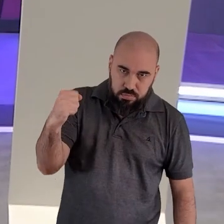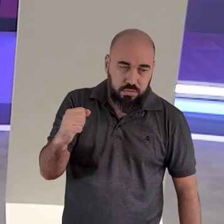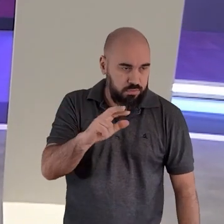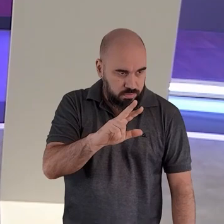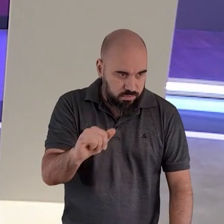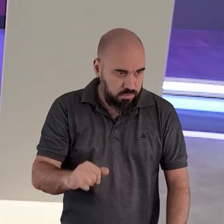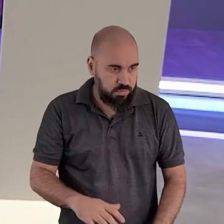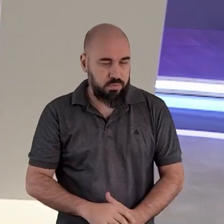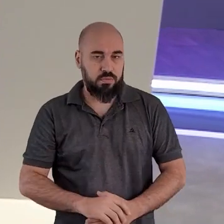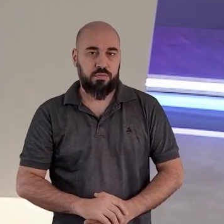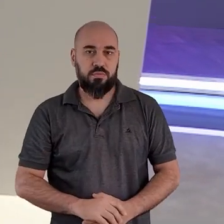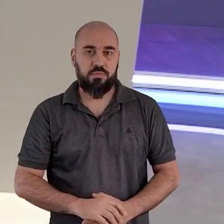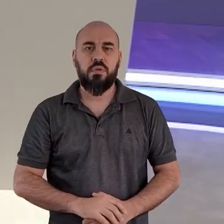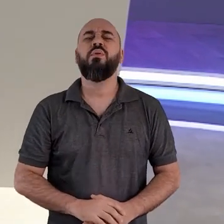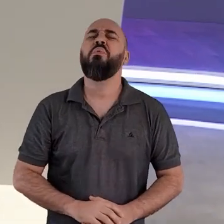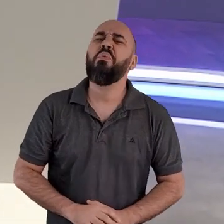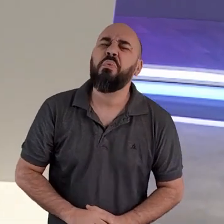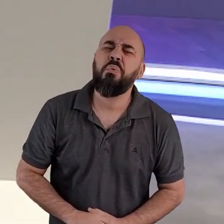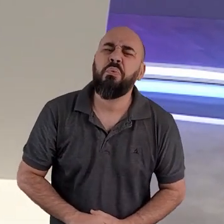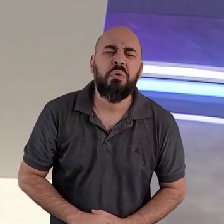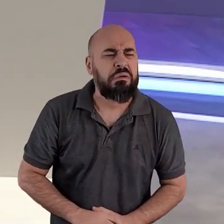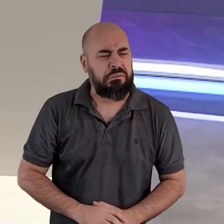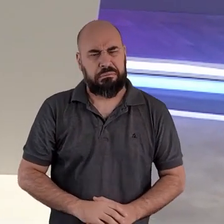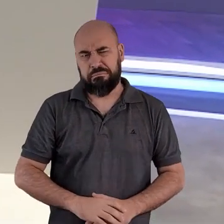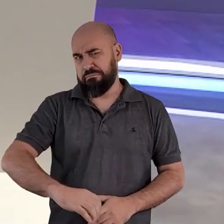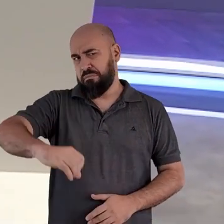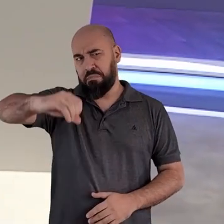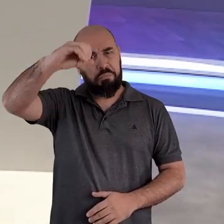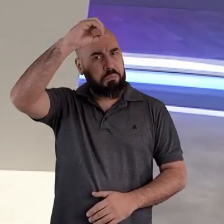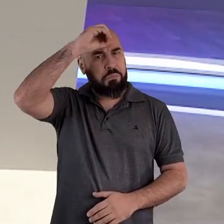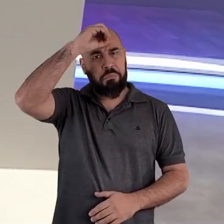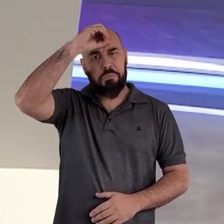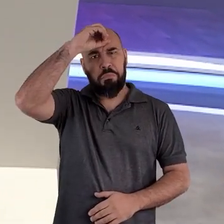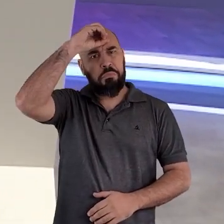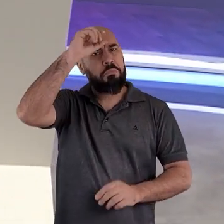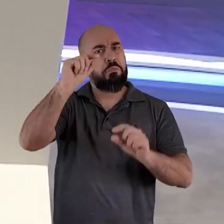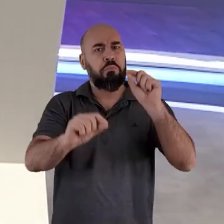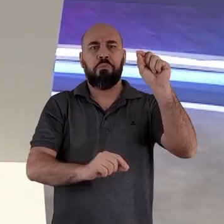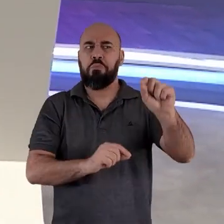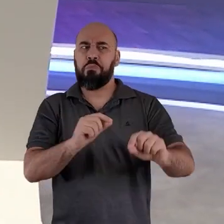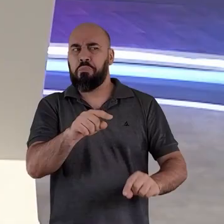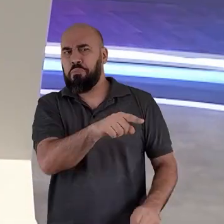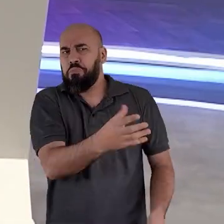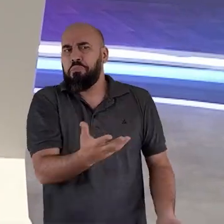não deu para entender nada desse verso. Eu não compreendi o que ele quer dizer.